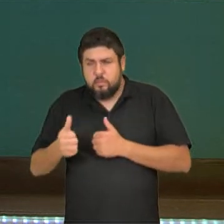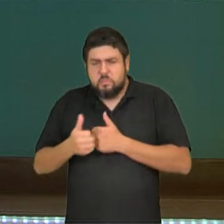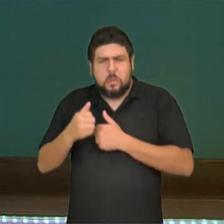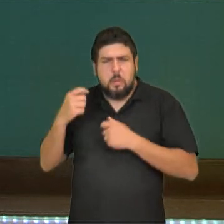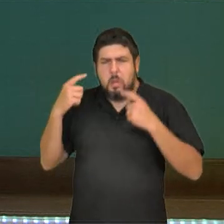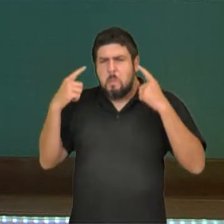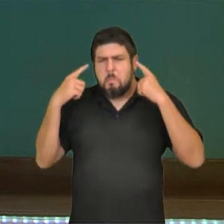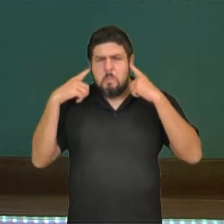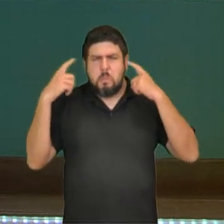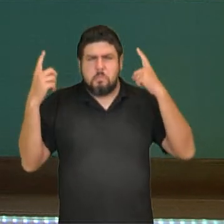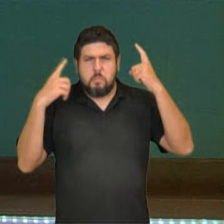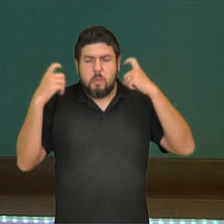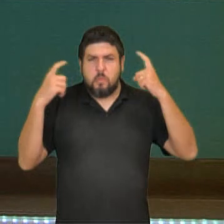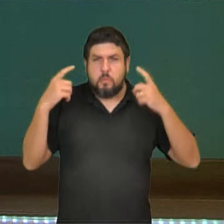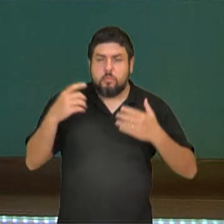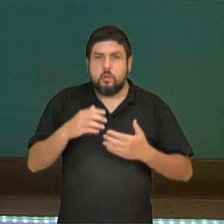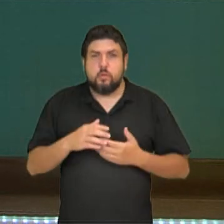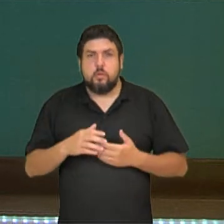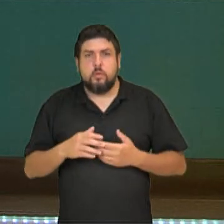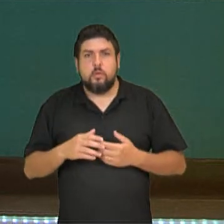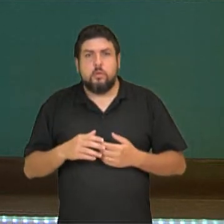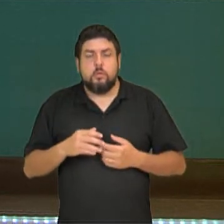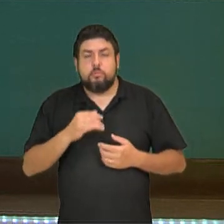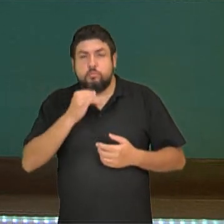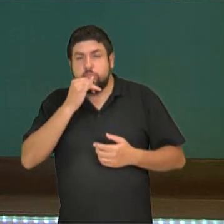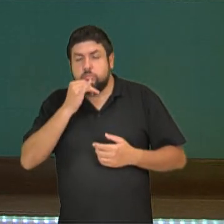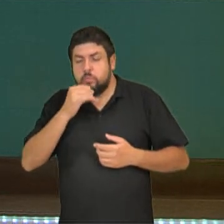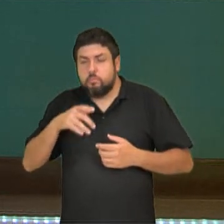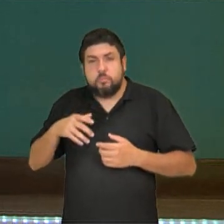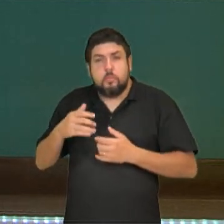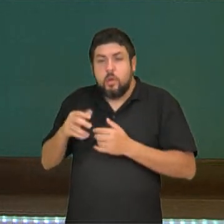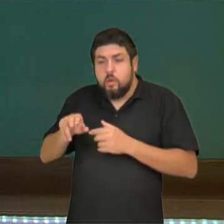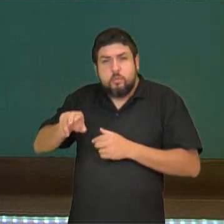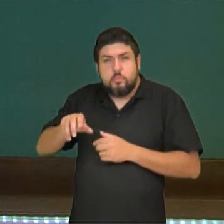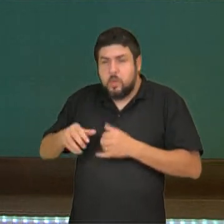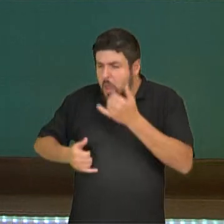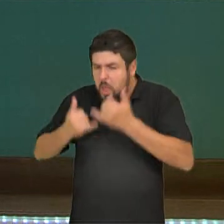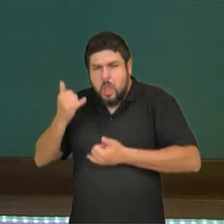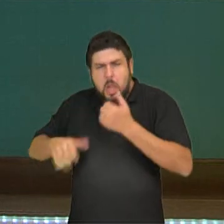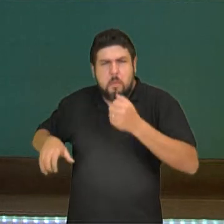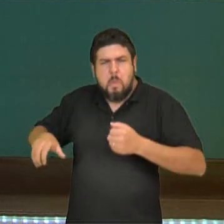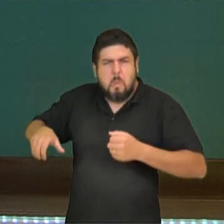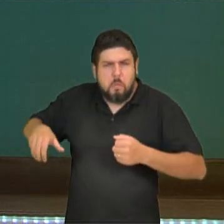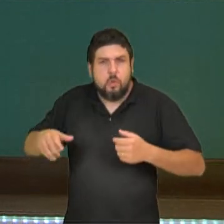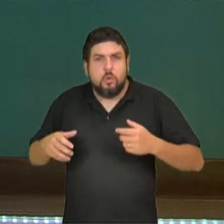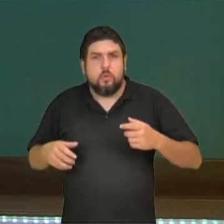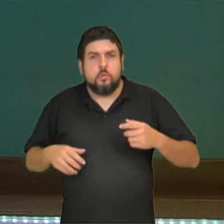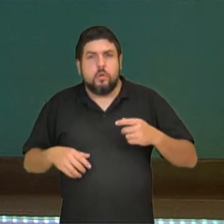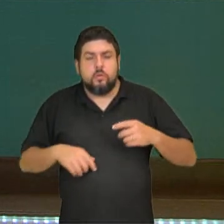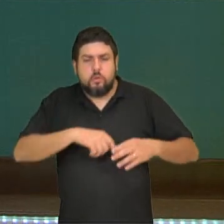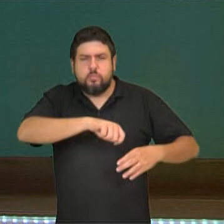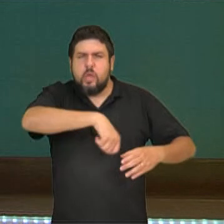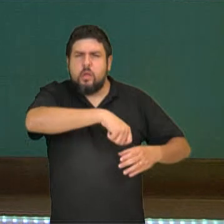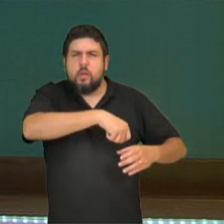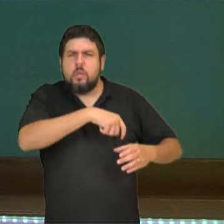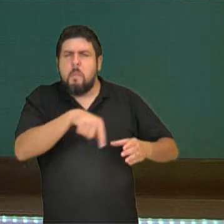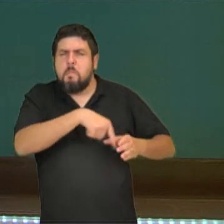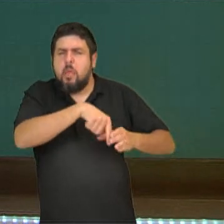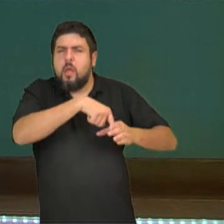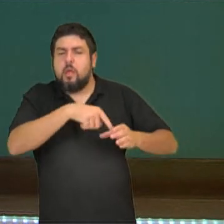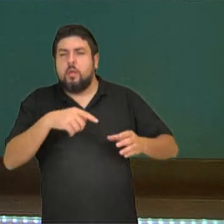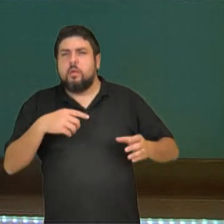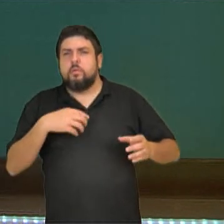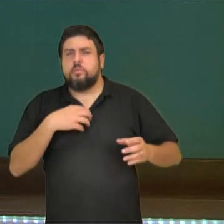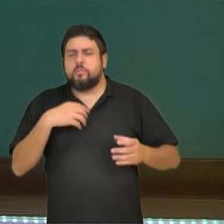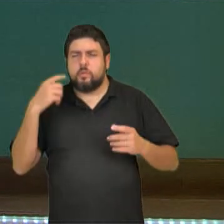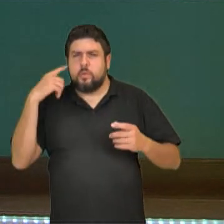por exemplo, o irmãozinho brincando, os barulhos da cozinha, então isso também vai afetar.